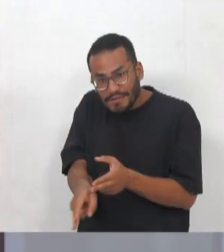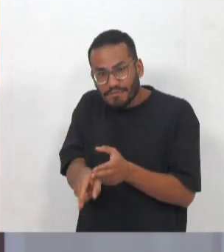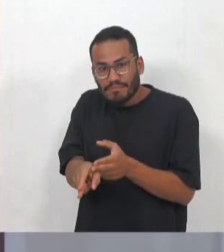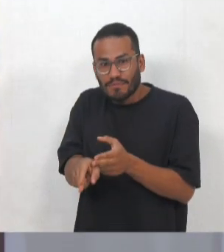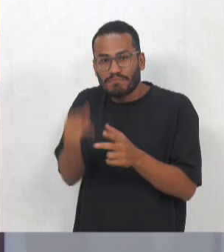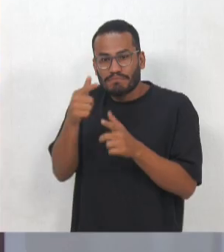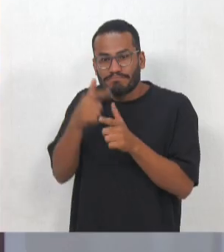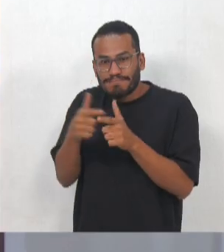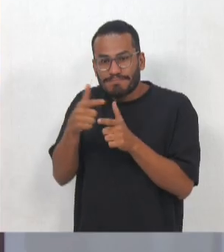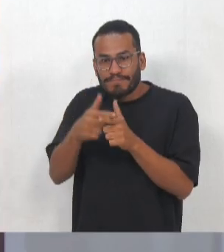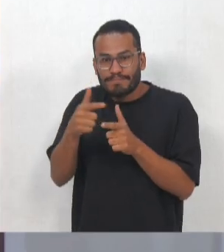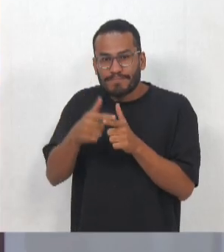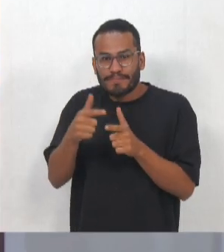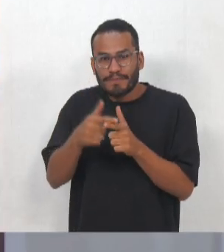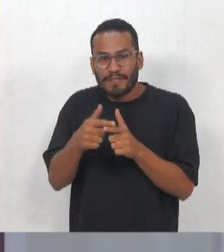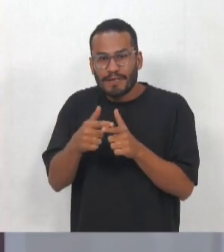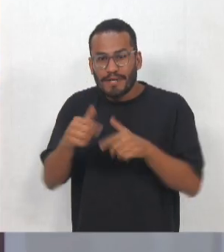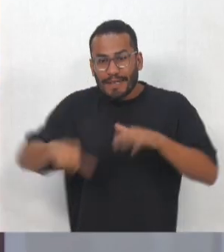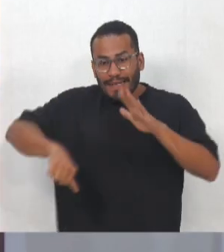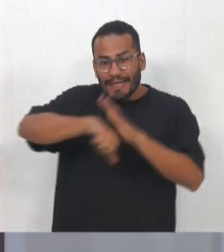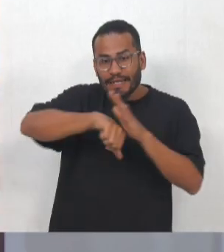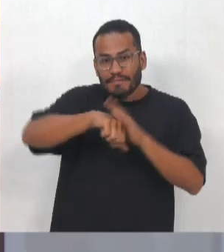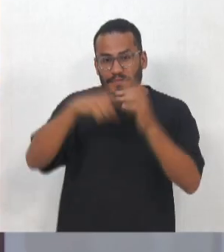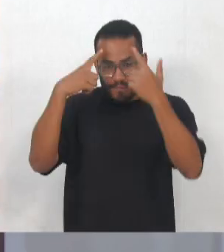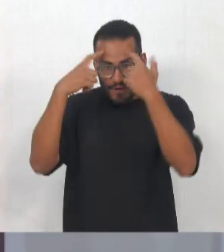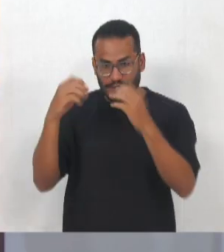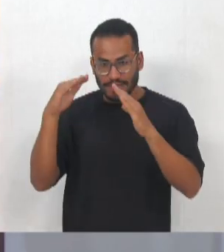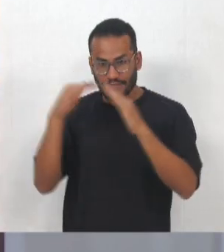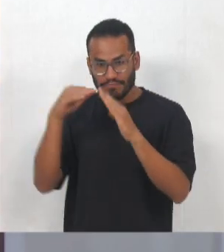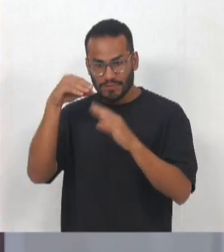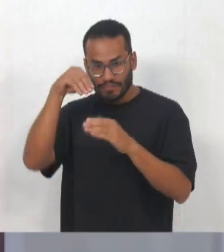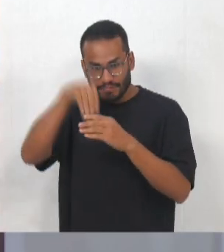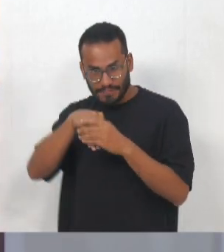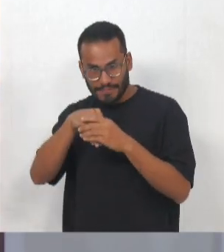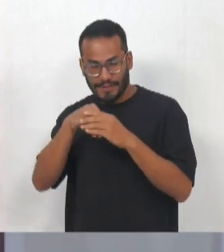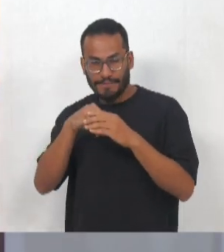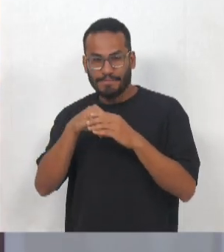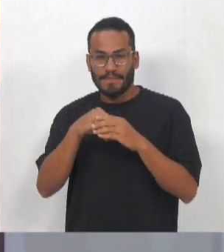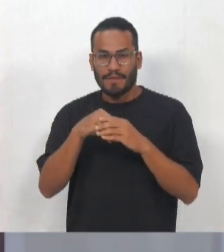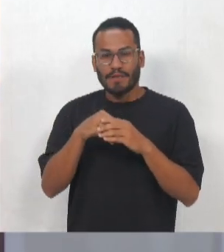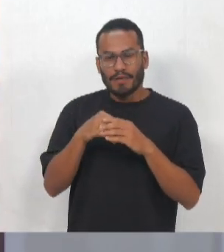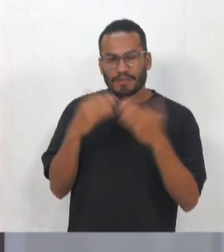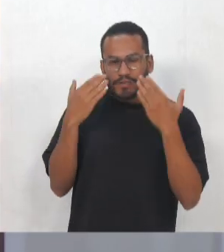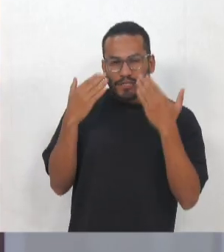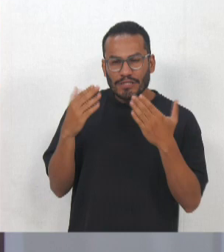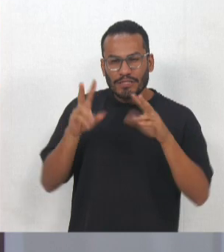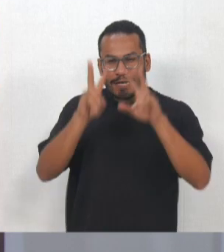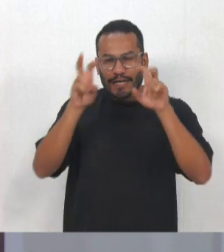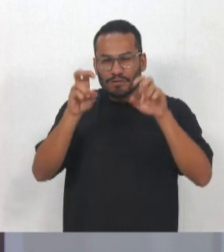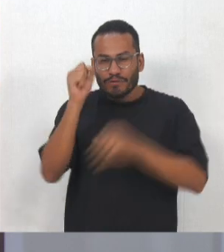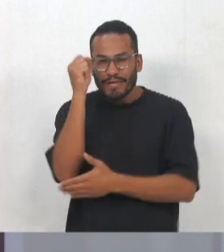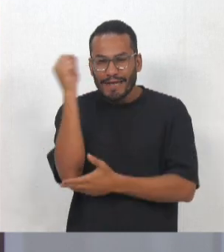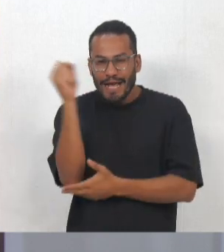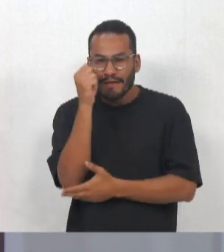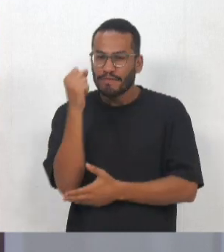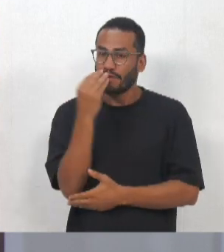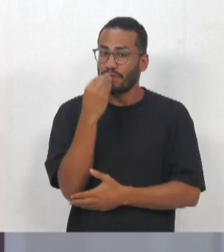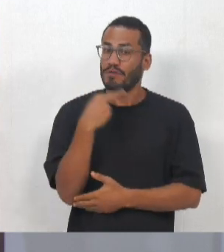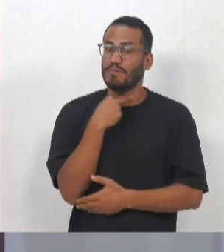desses crimes como forma de violência doméstica e intrafamiliar. Diante de casos tão graves, não podemos ignorar